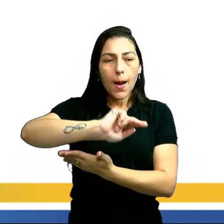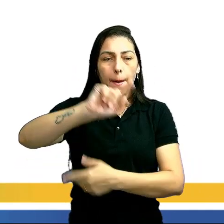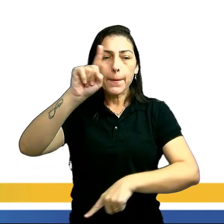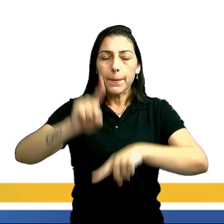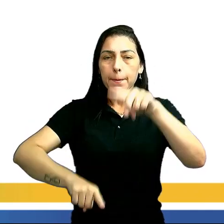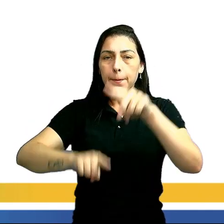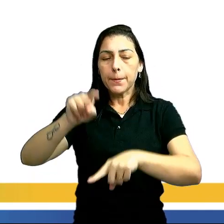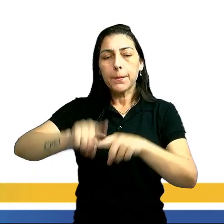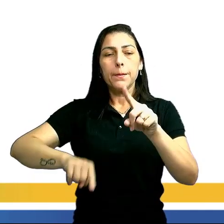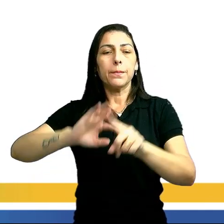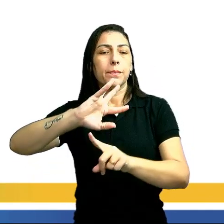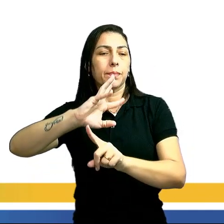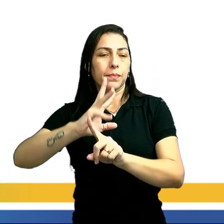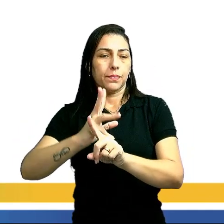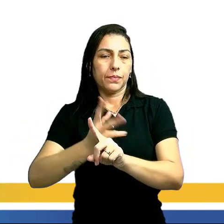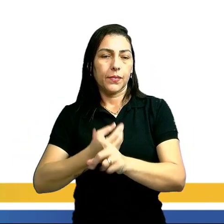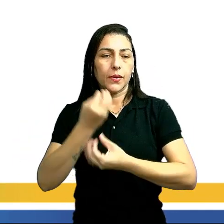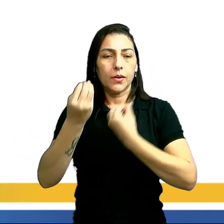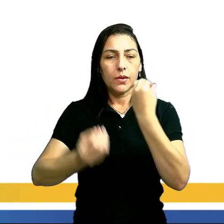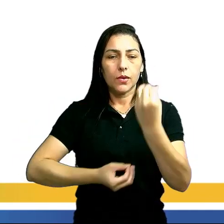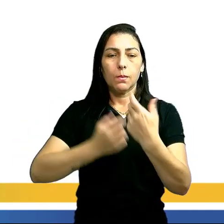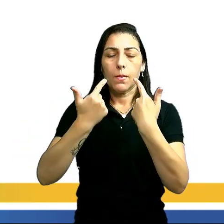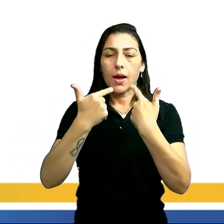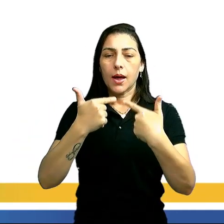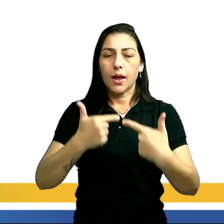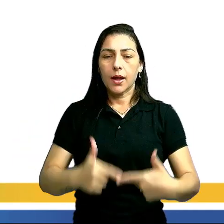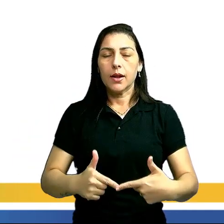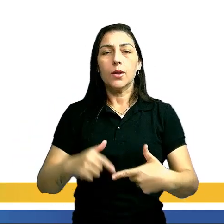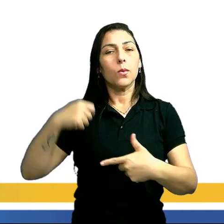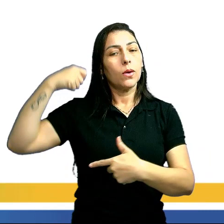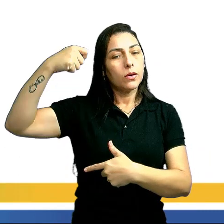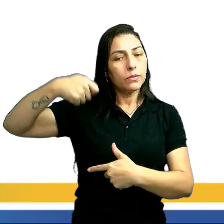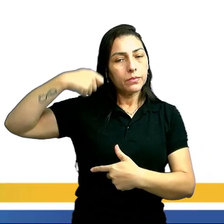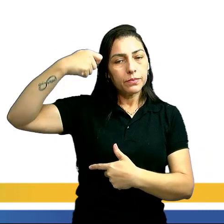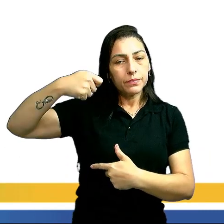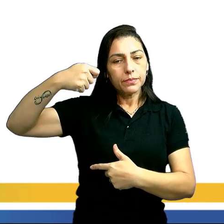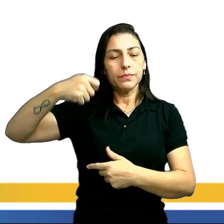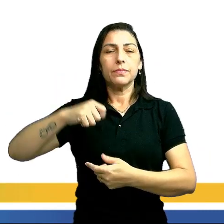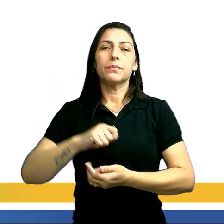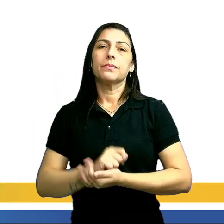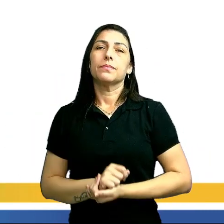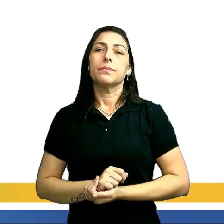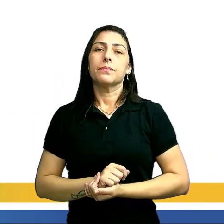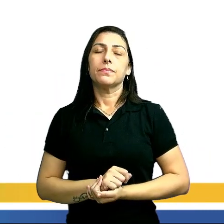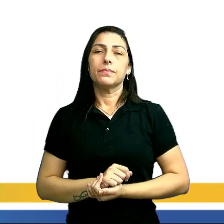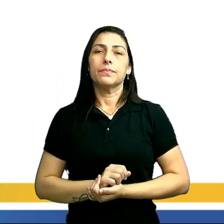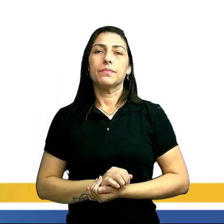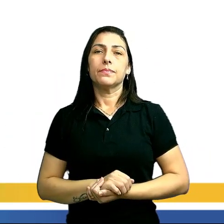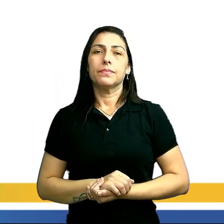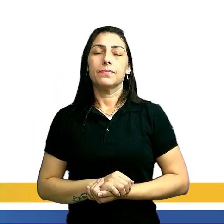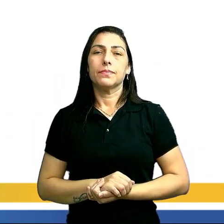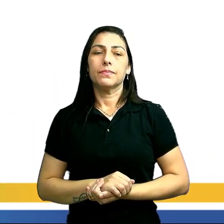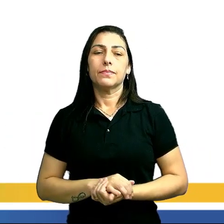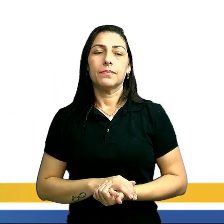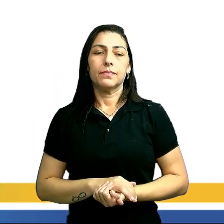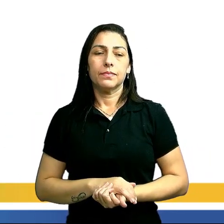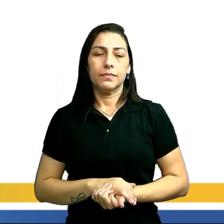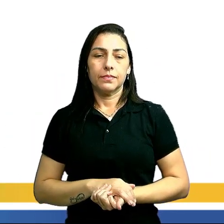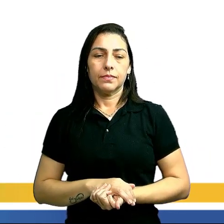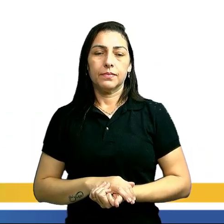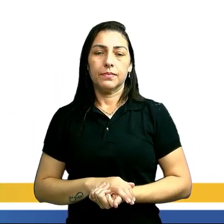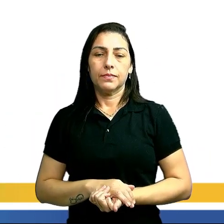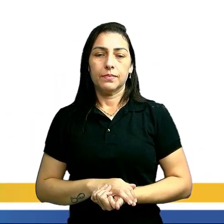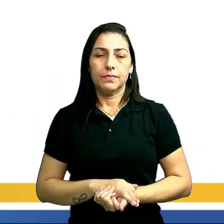de produção em série para a confecção da obra de arte, o que utiliza